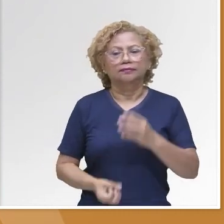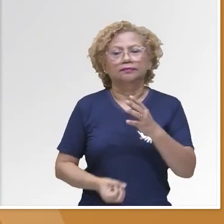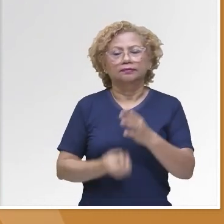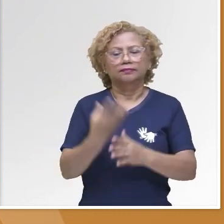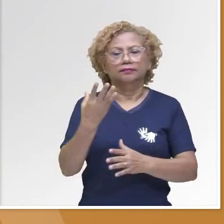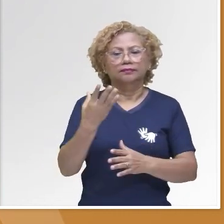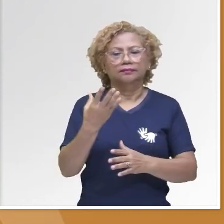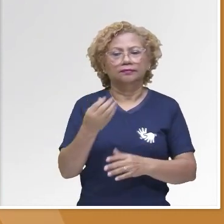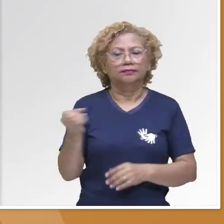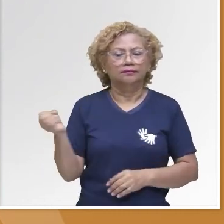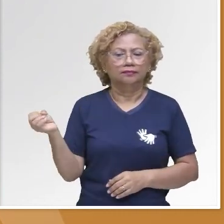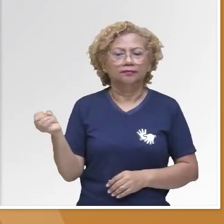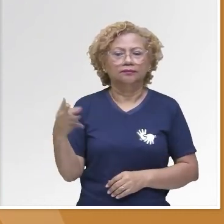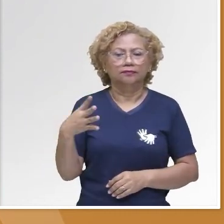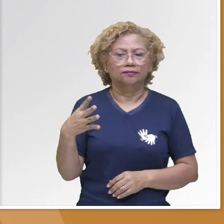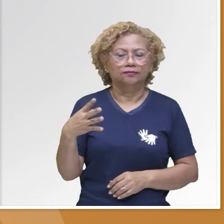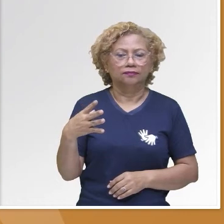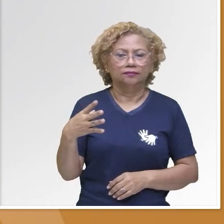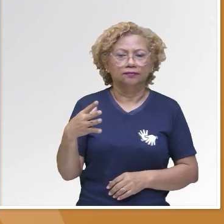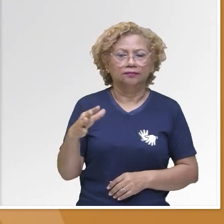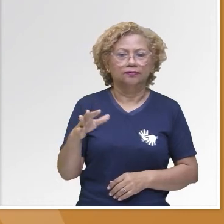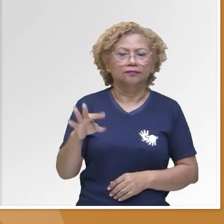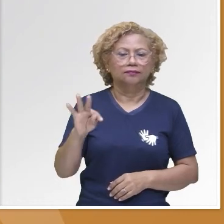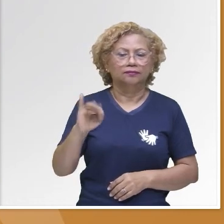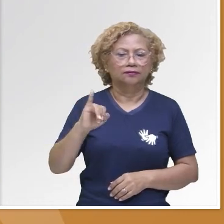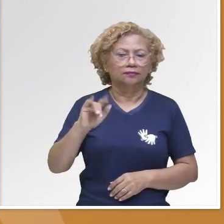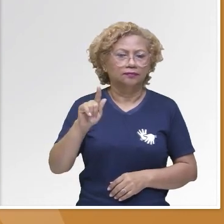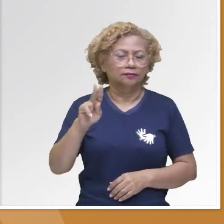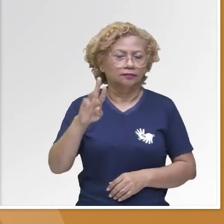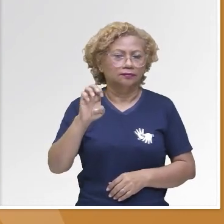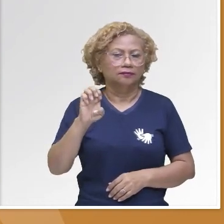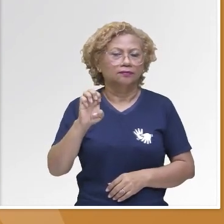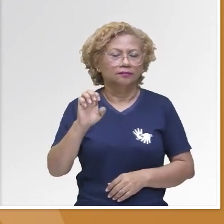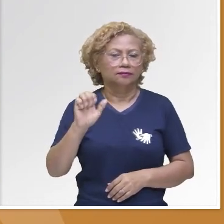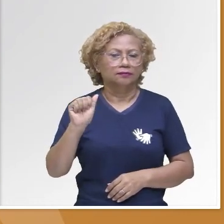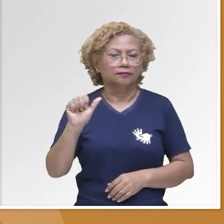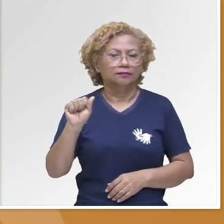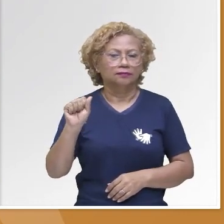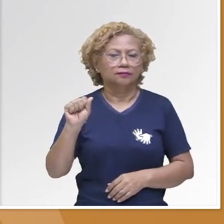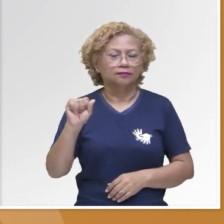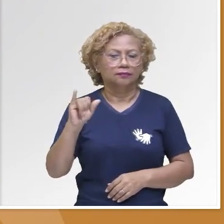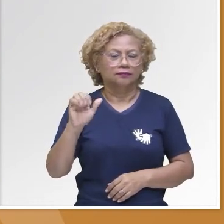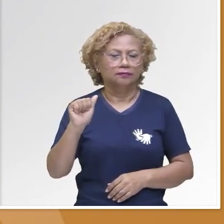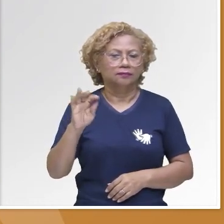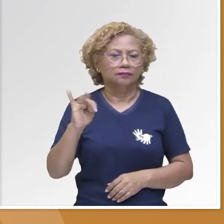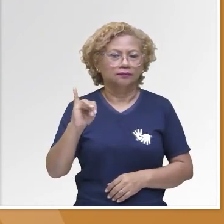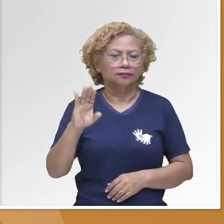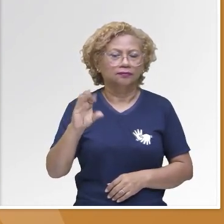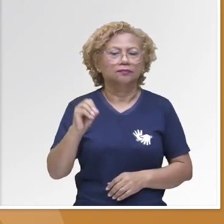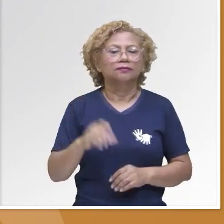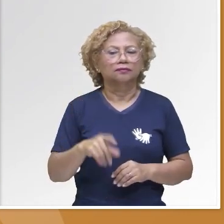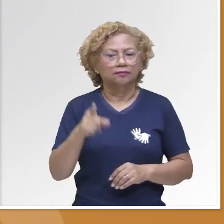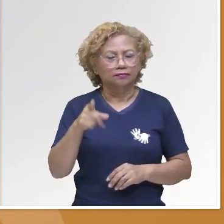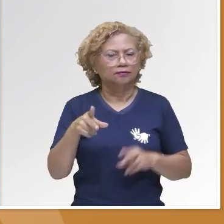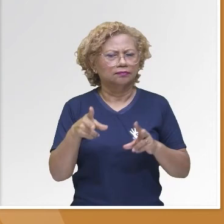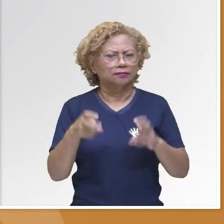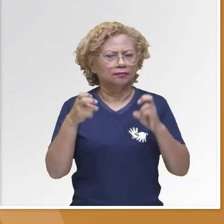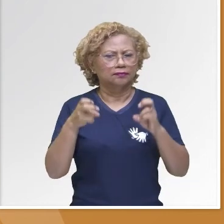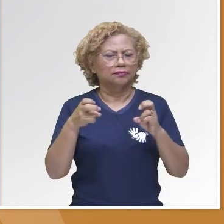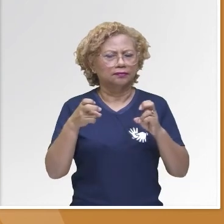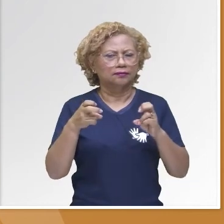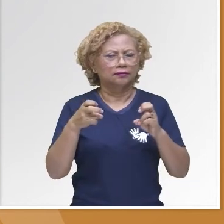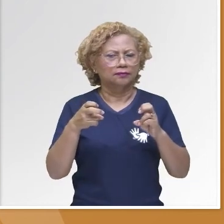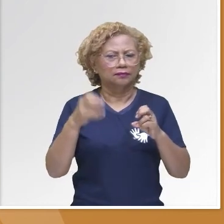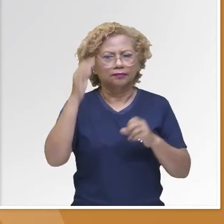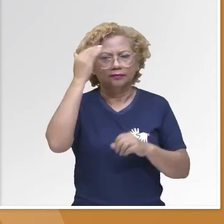dos novos tigres asiáticos, tá, gente? Então, espero que vocês tenham entendido, né,